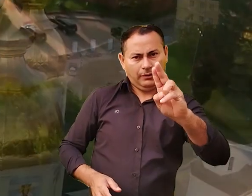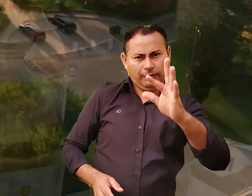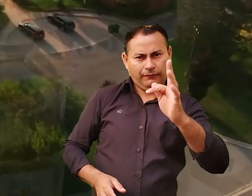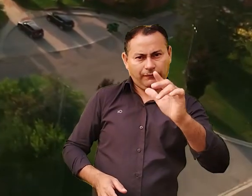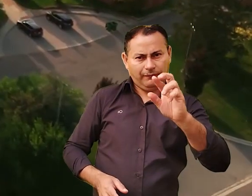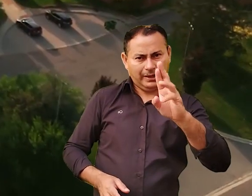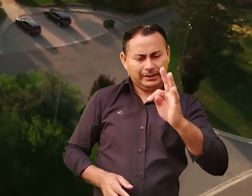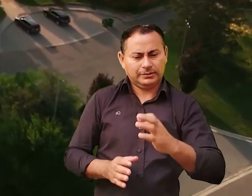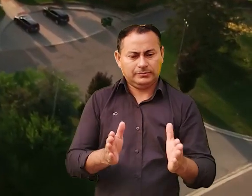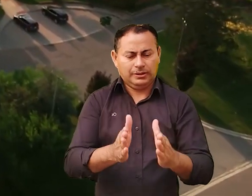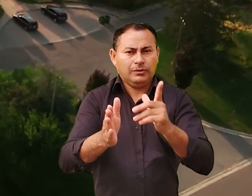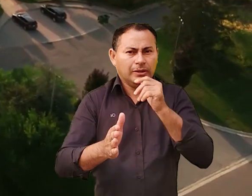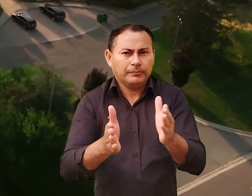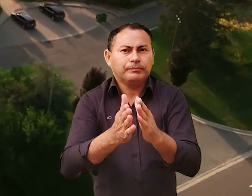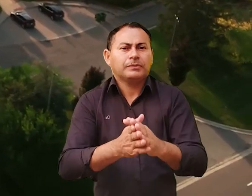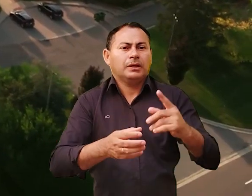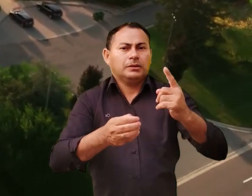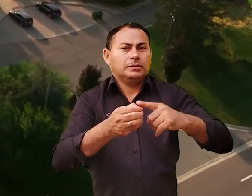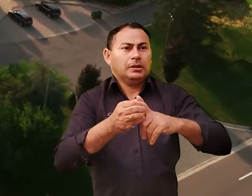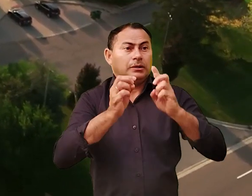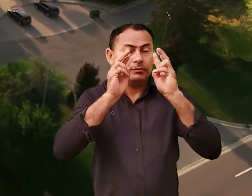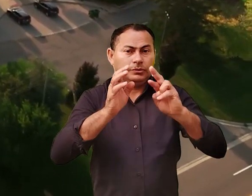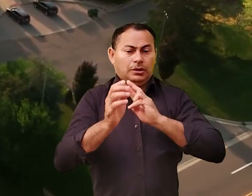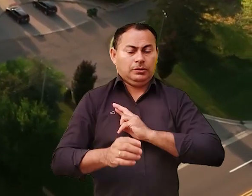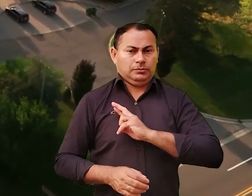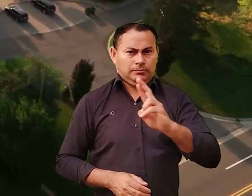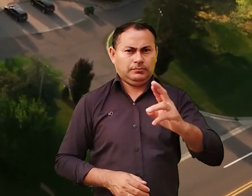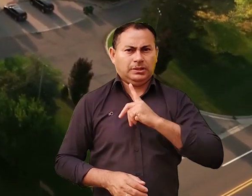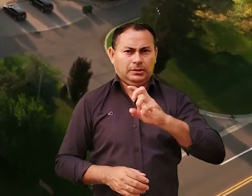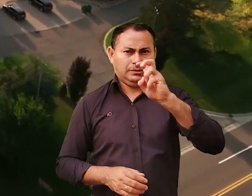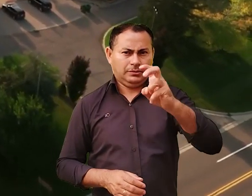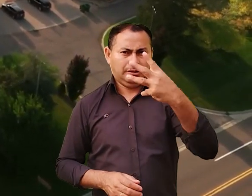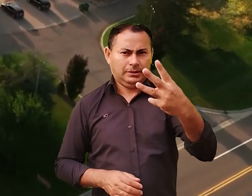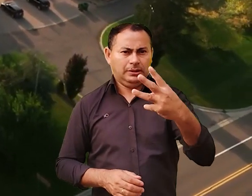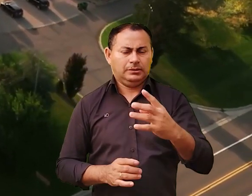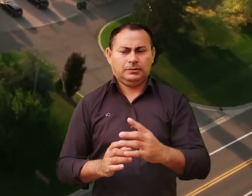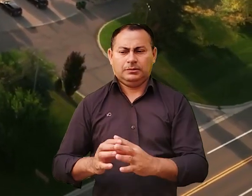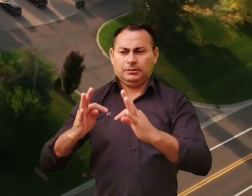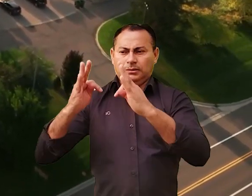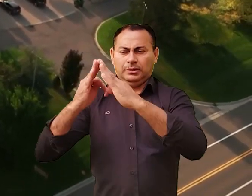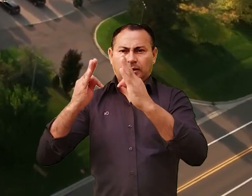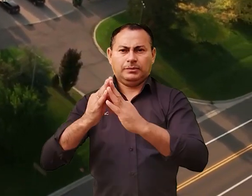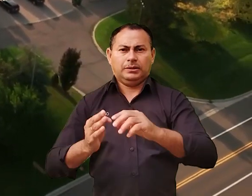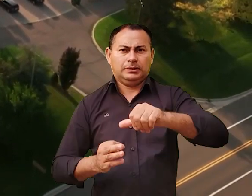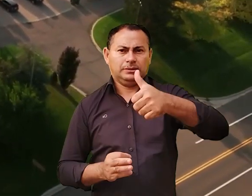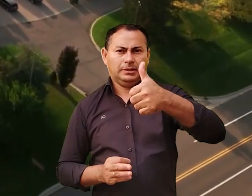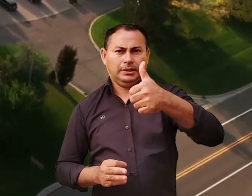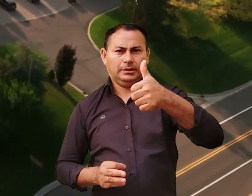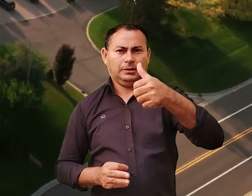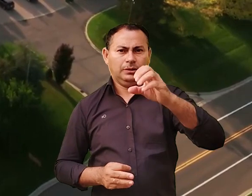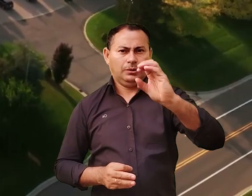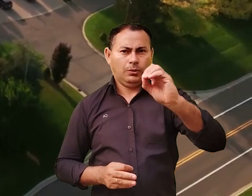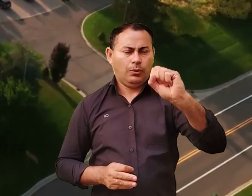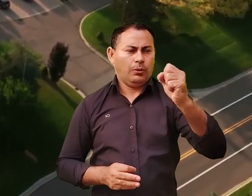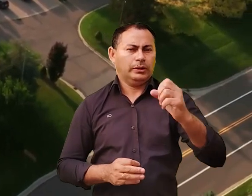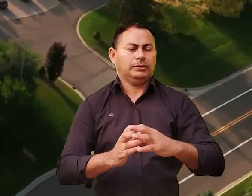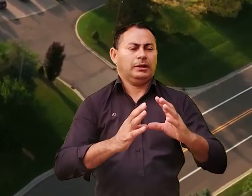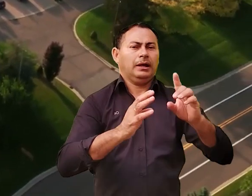cidade dourada. A cidade era muito religiosa e tinha 53 templos e 108 altares à